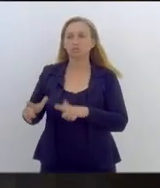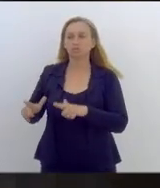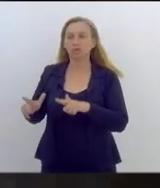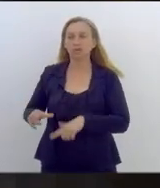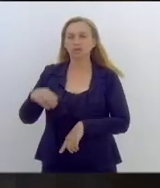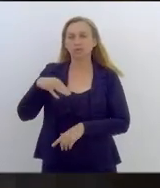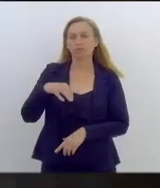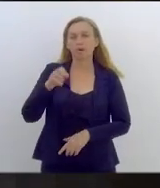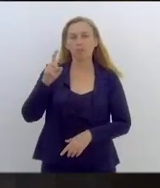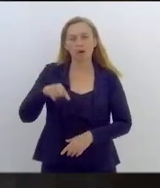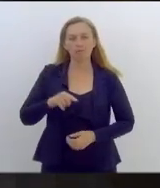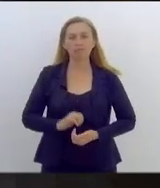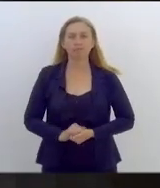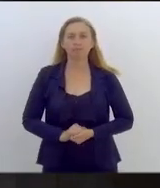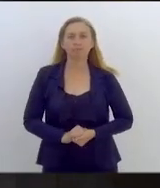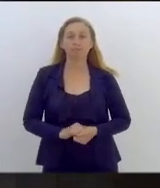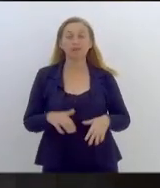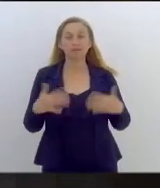Mauá. Então,